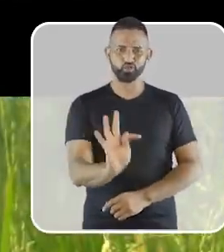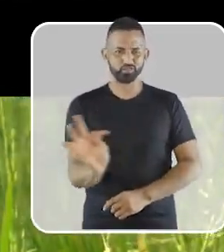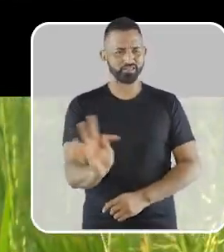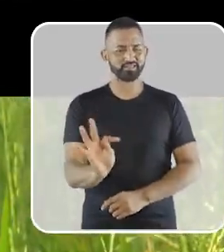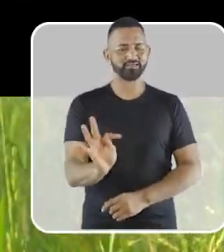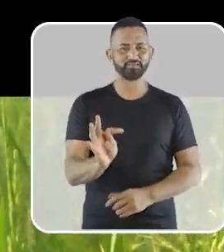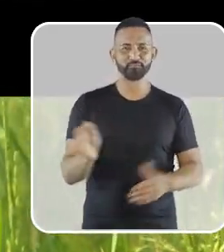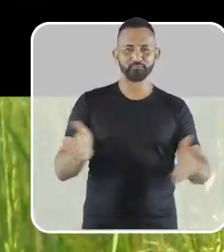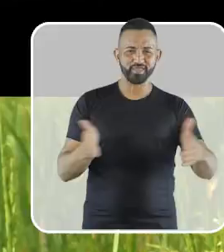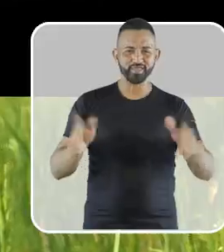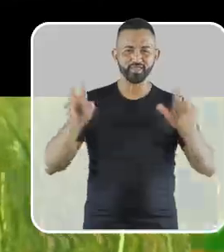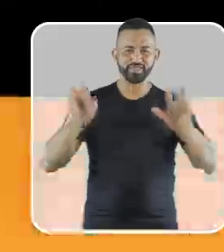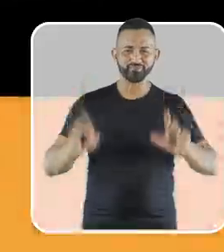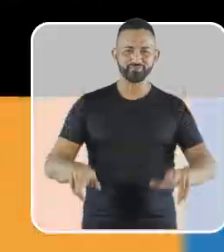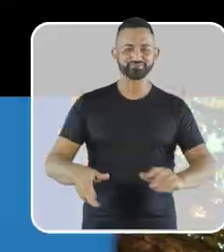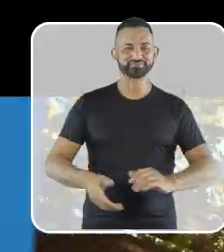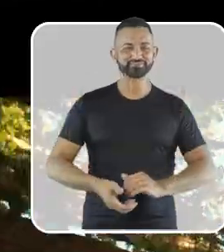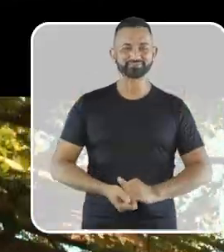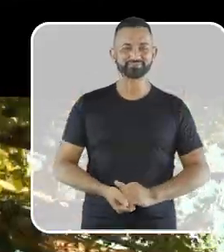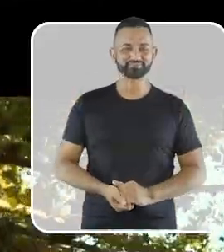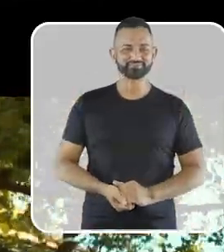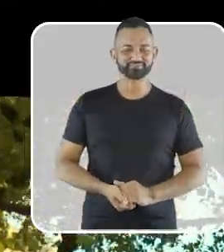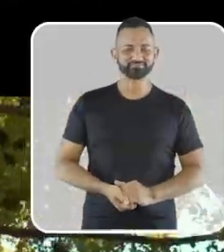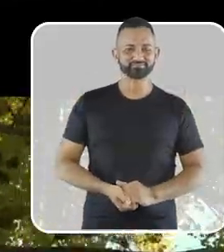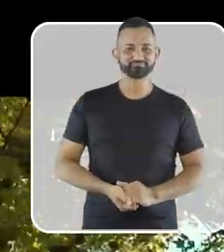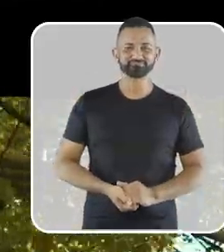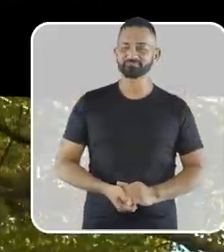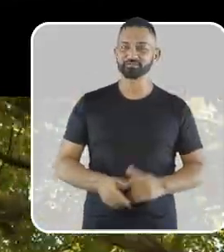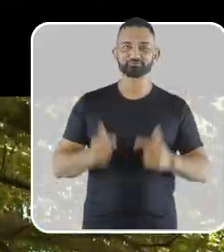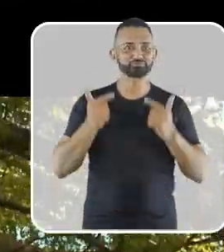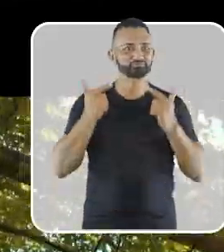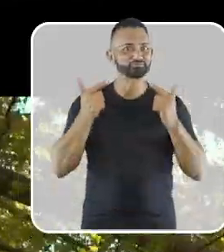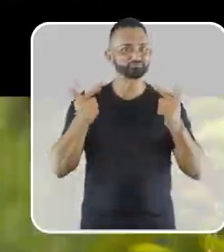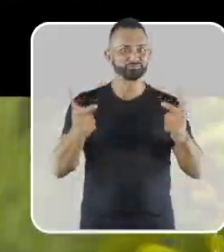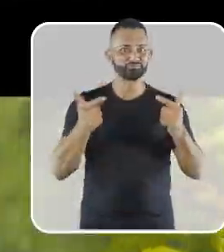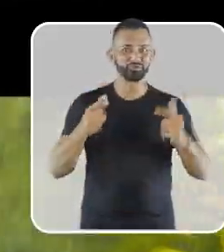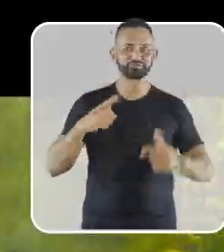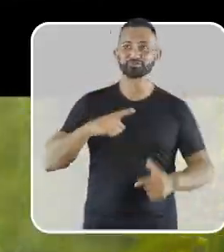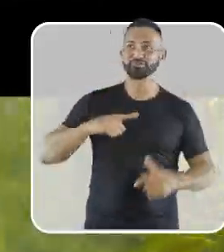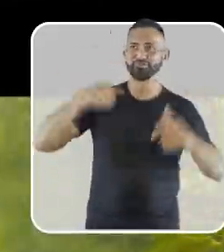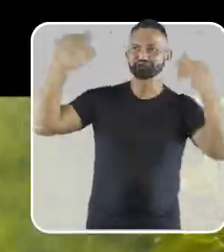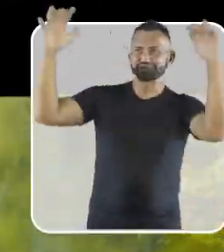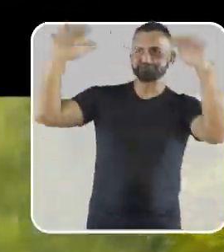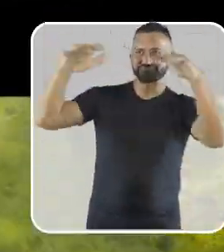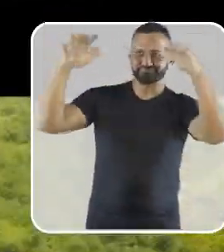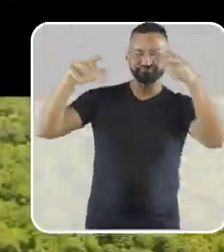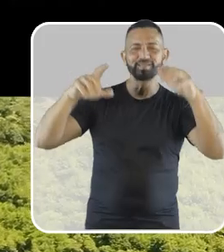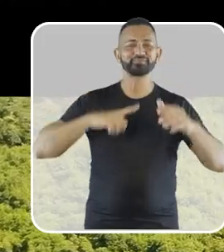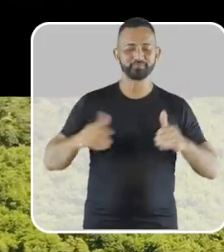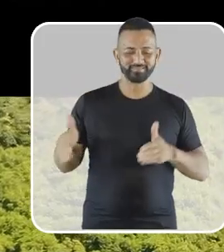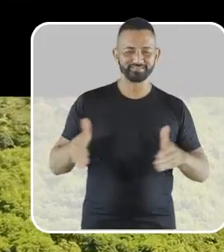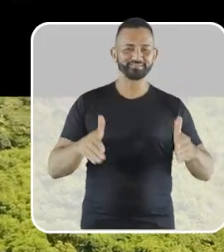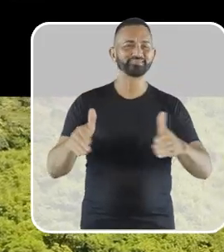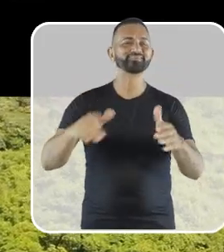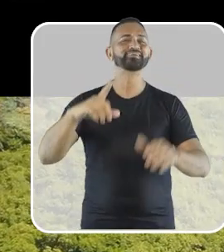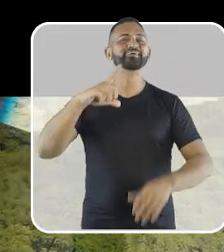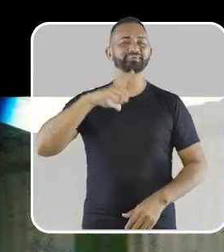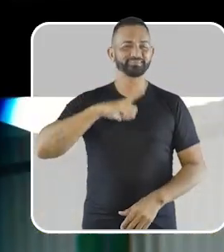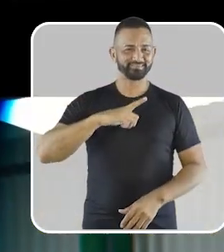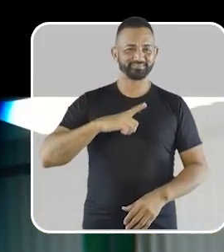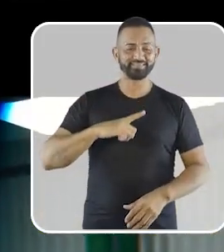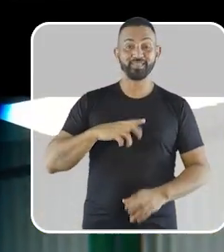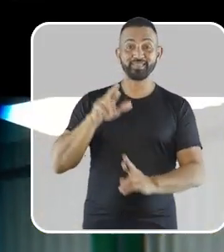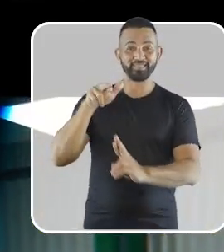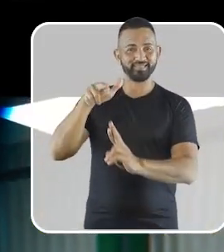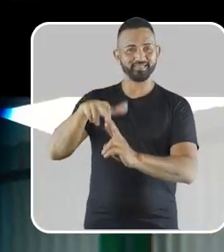toneladas no mesmo período. Graças aos nossos favoráveis regimes pluviométrico e fluvial, também